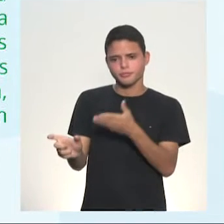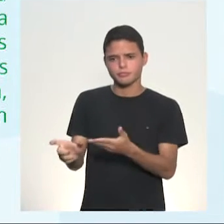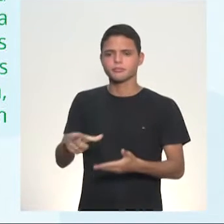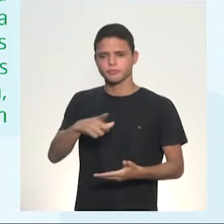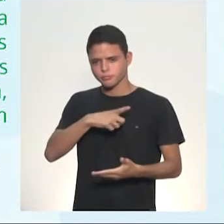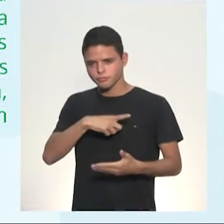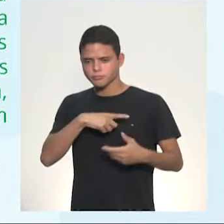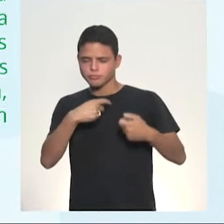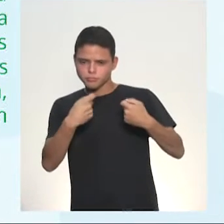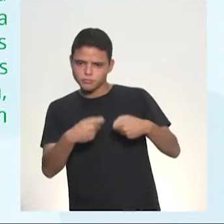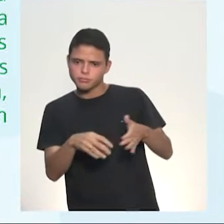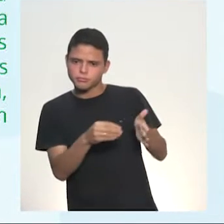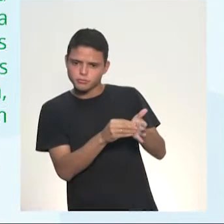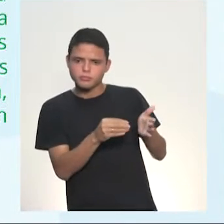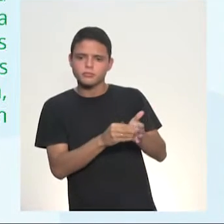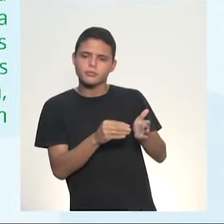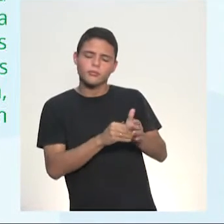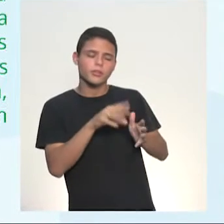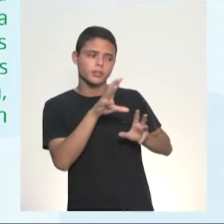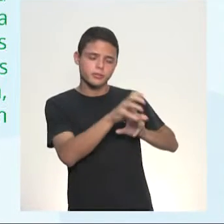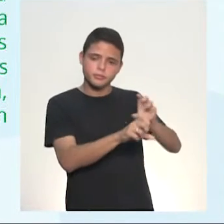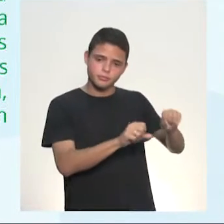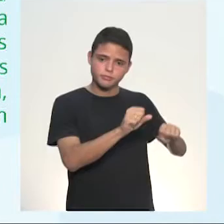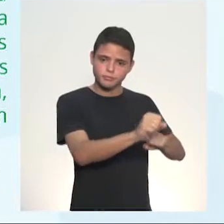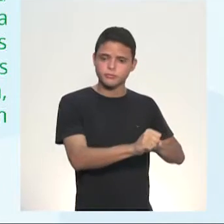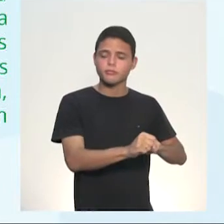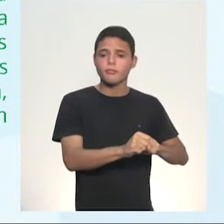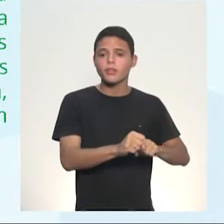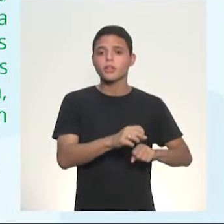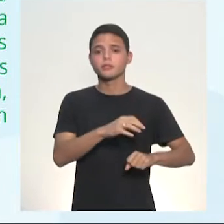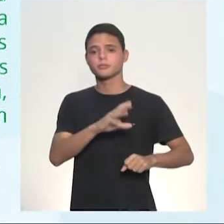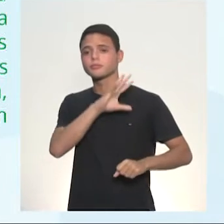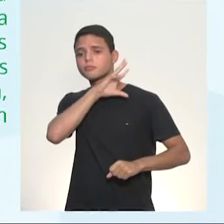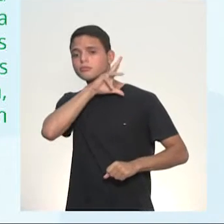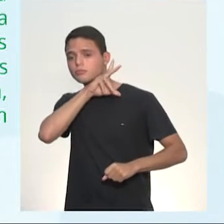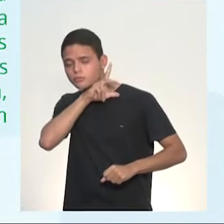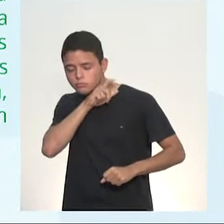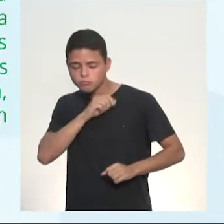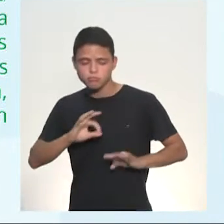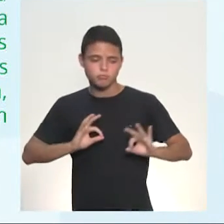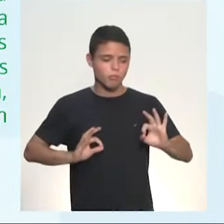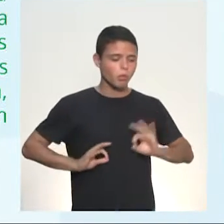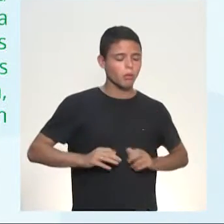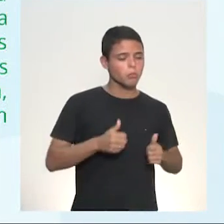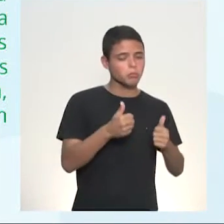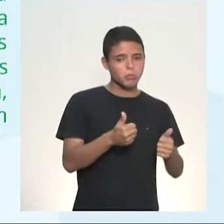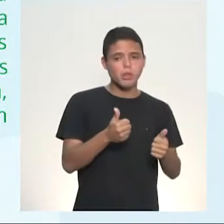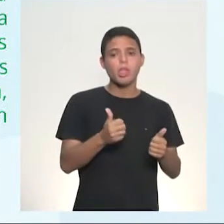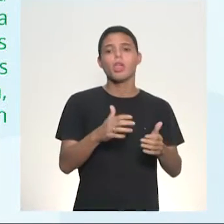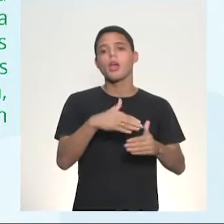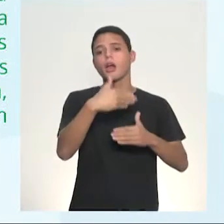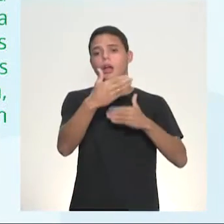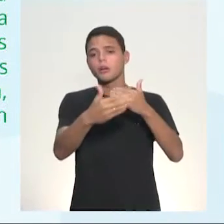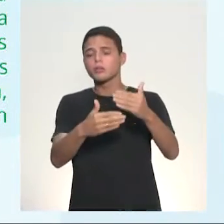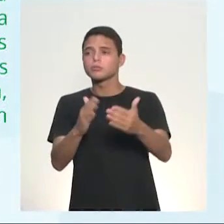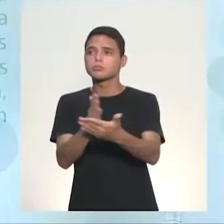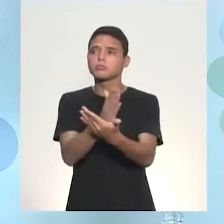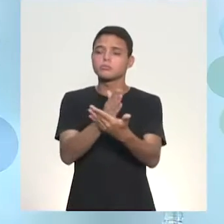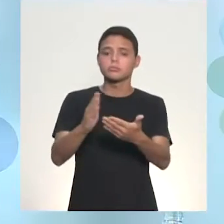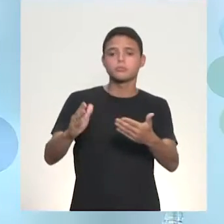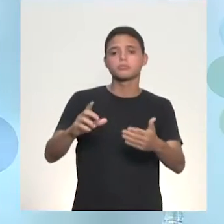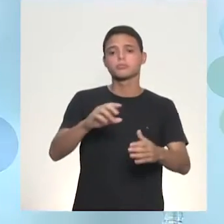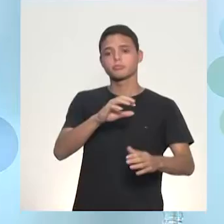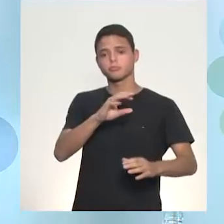demais espécies que ocorrem no seu ambiente. Ou seja, quando a onça estiver bem, outras espécies também estarão bem. Essa cabe, aquela que eu falei do sapo, cabe mais